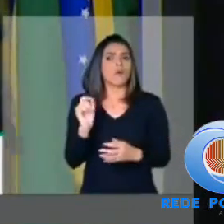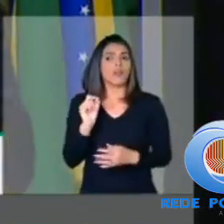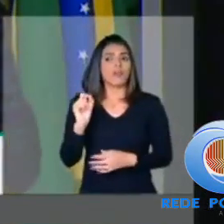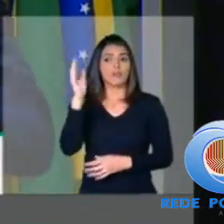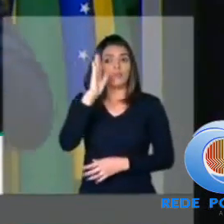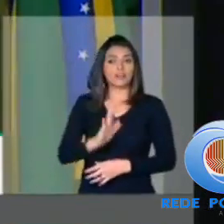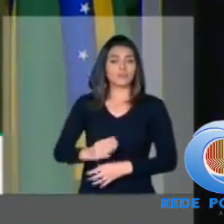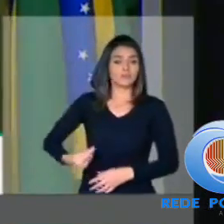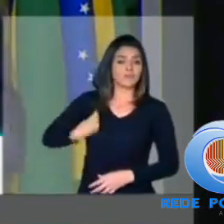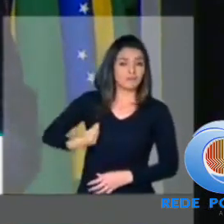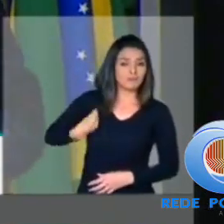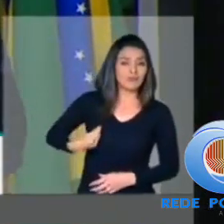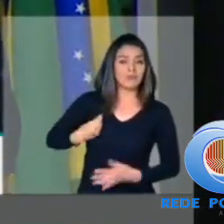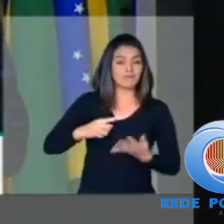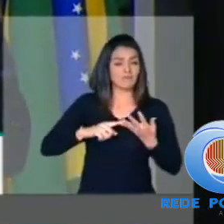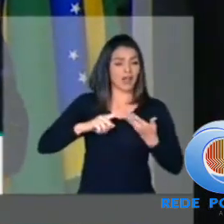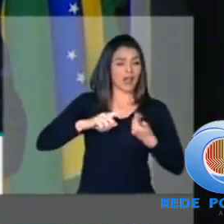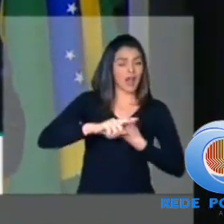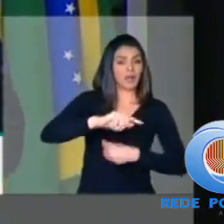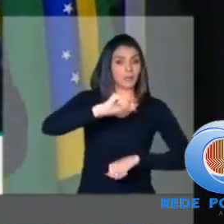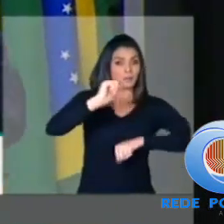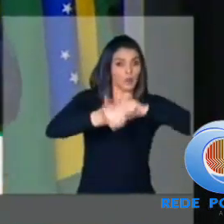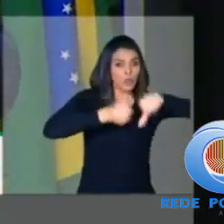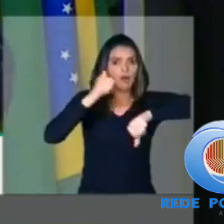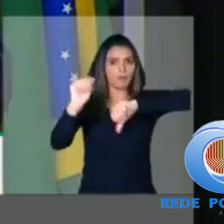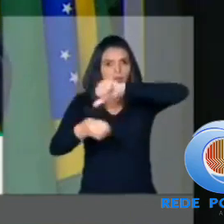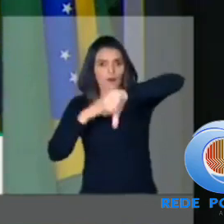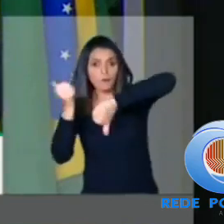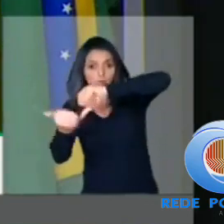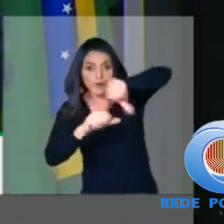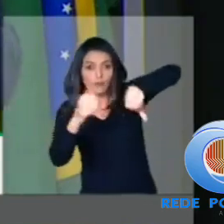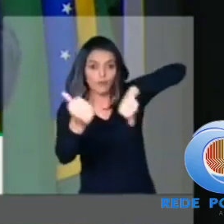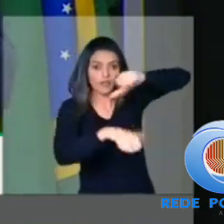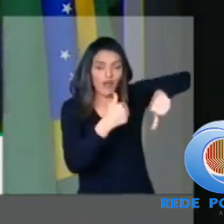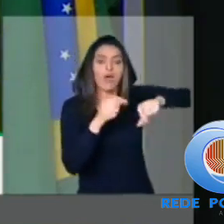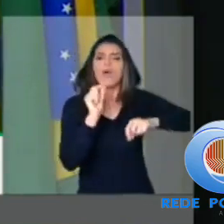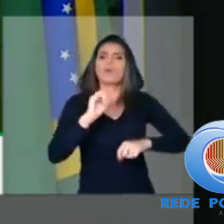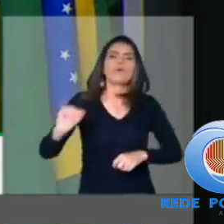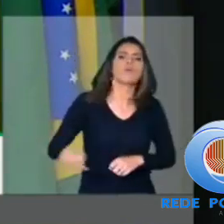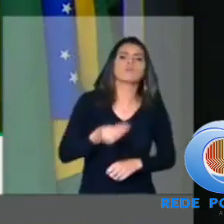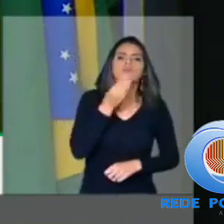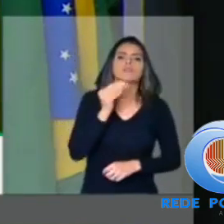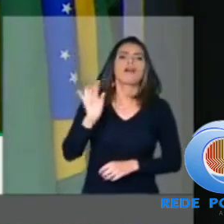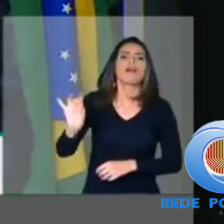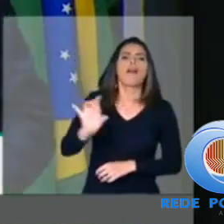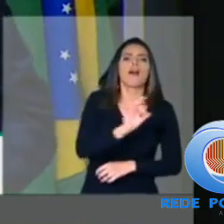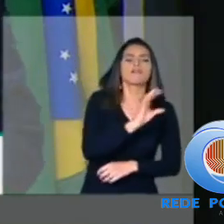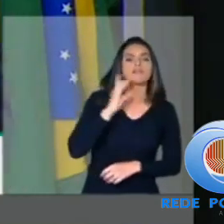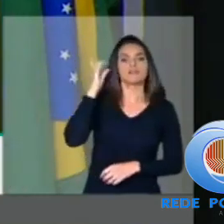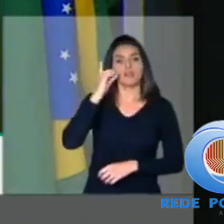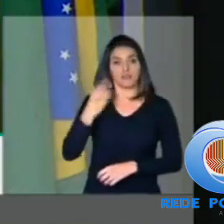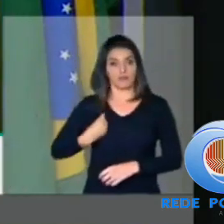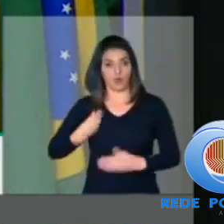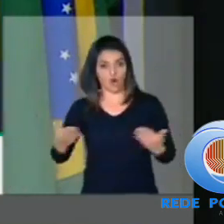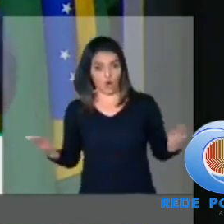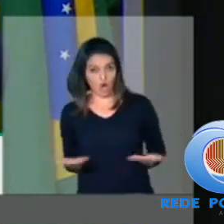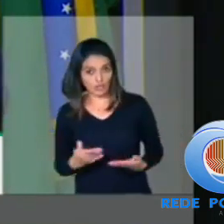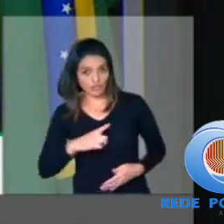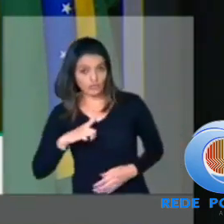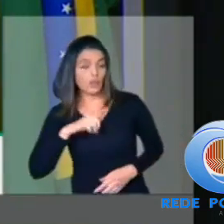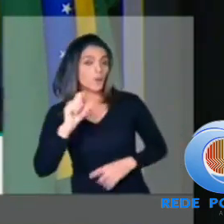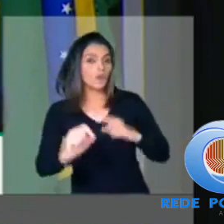vem vivendo uma série de transformações é a oportunidade que cada parlamentar tem hoje de